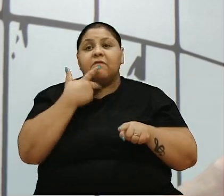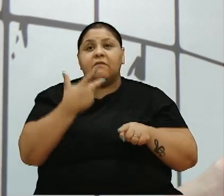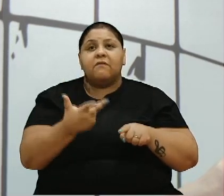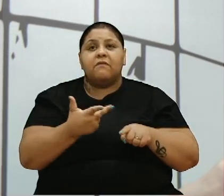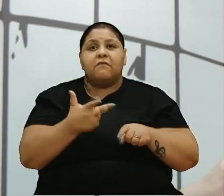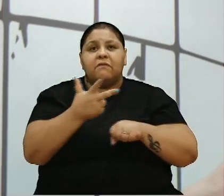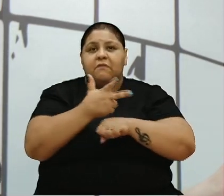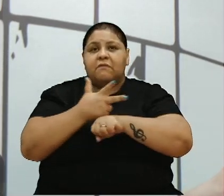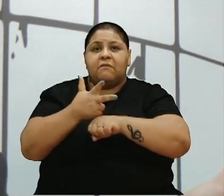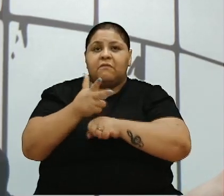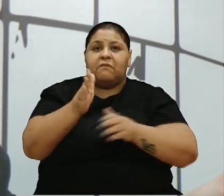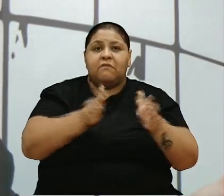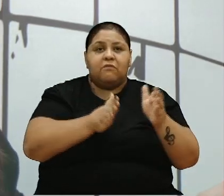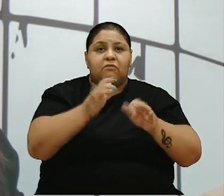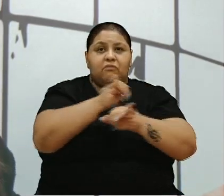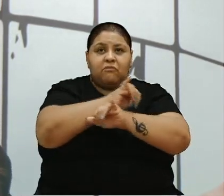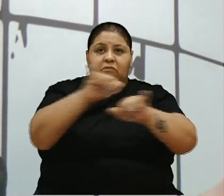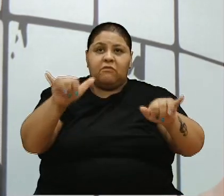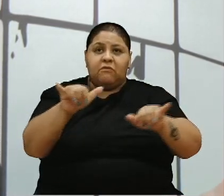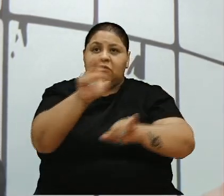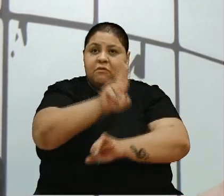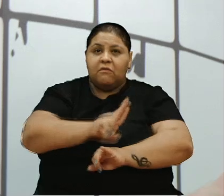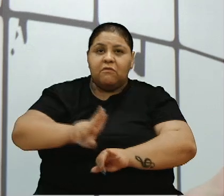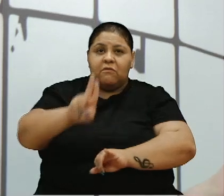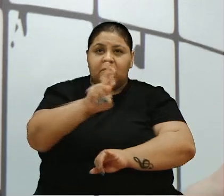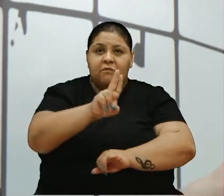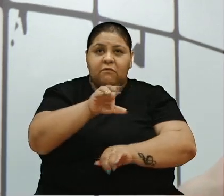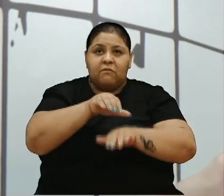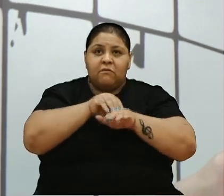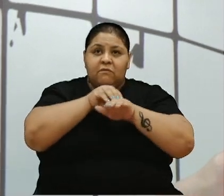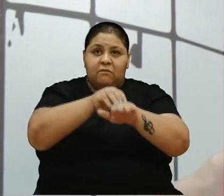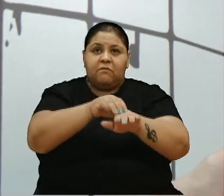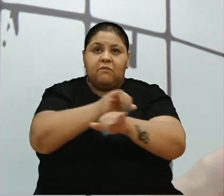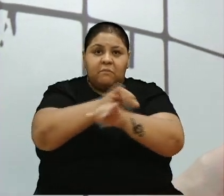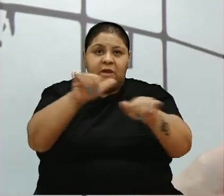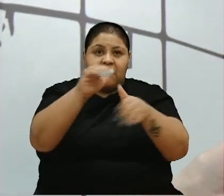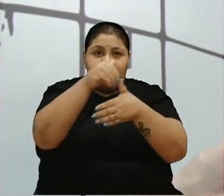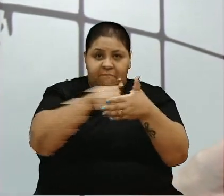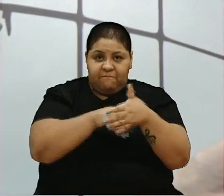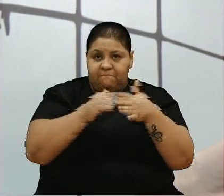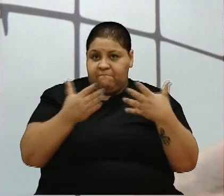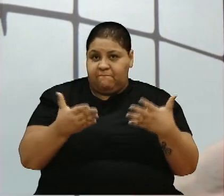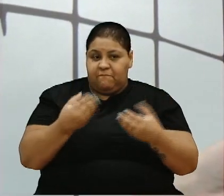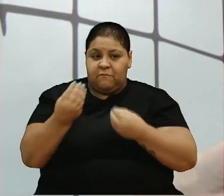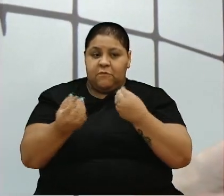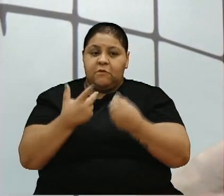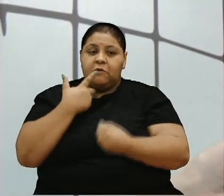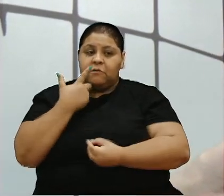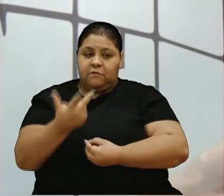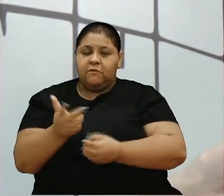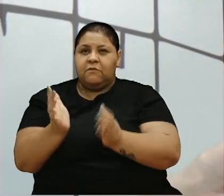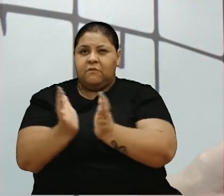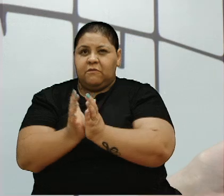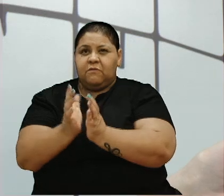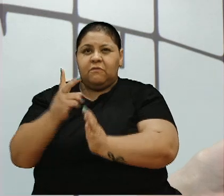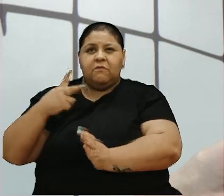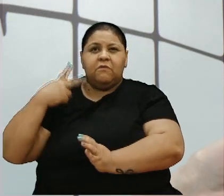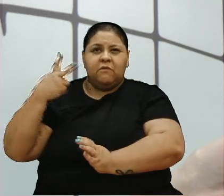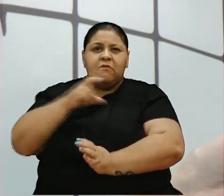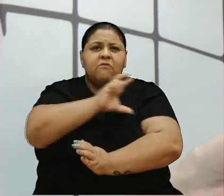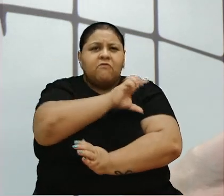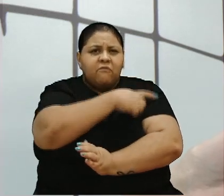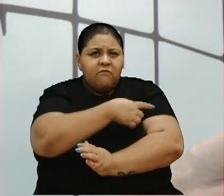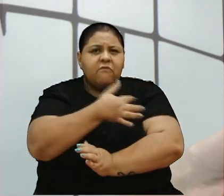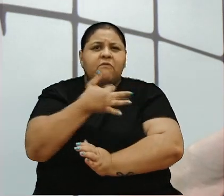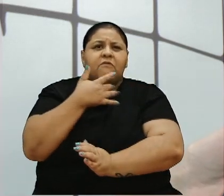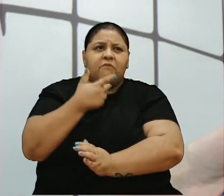no vídeo na época de campanha, quando foi utilizado do castramóvel para a campanha eleitoral. Então, como falou meu colega, até o capitão Ramon hoje falou em sessão,